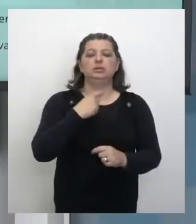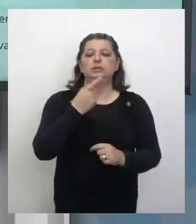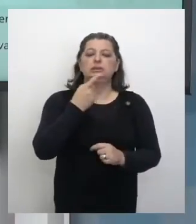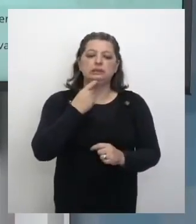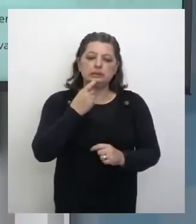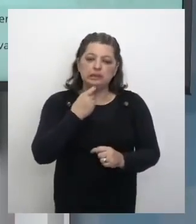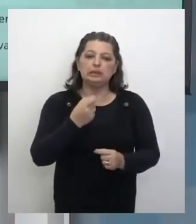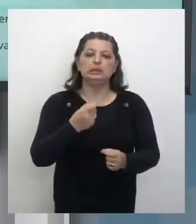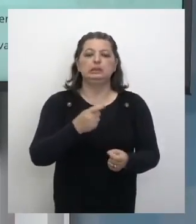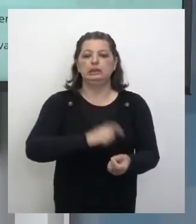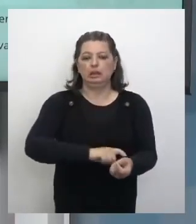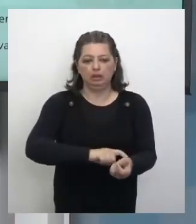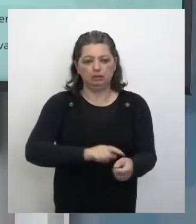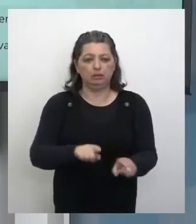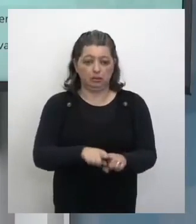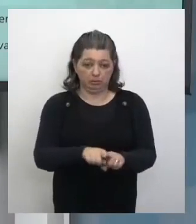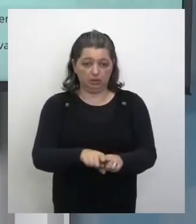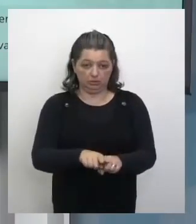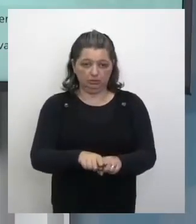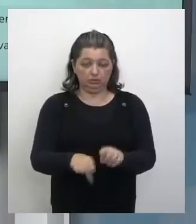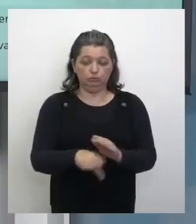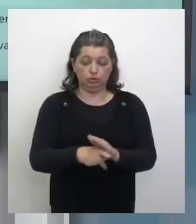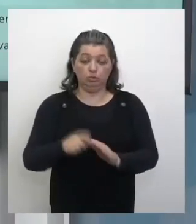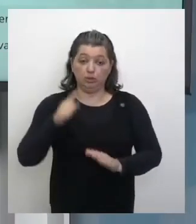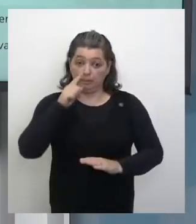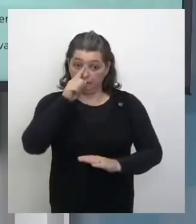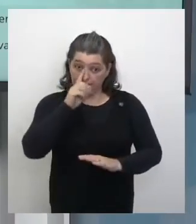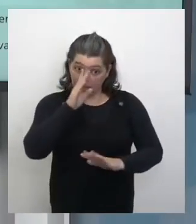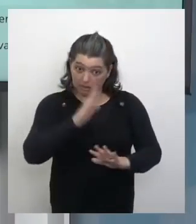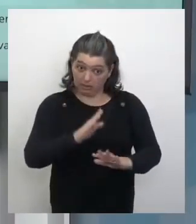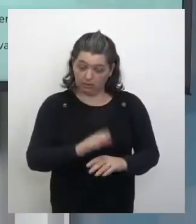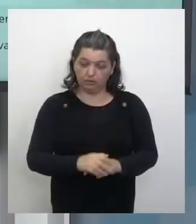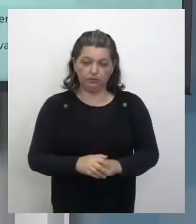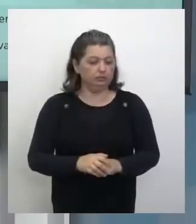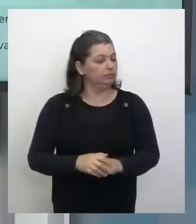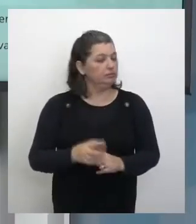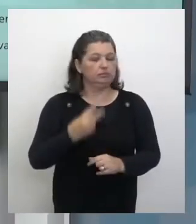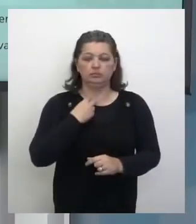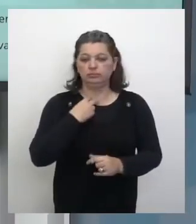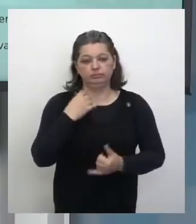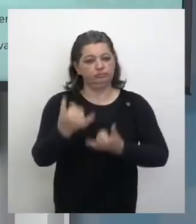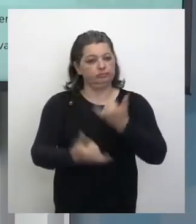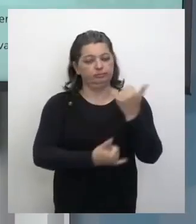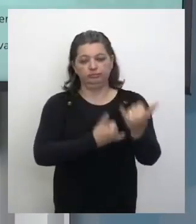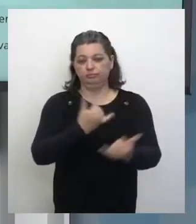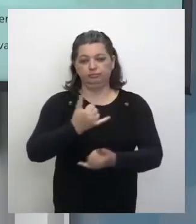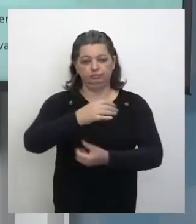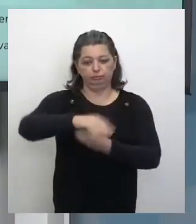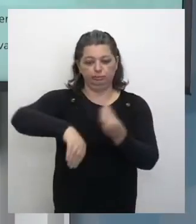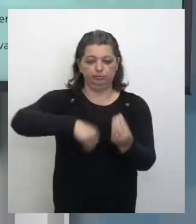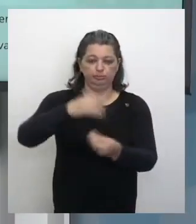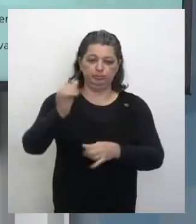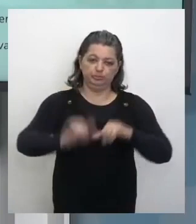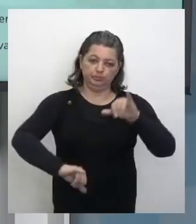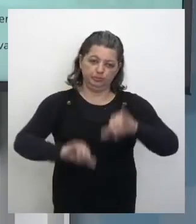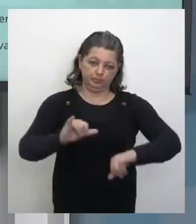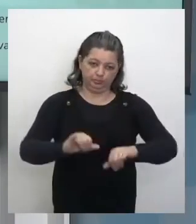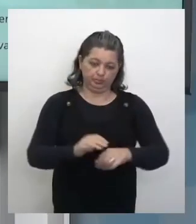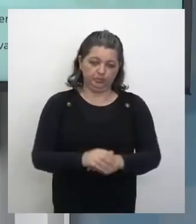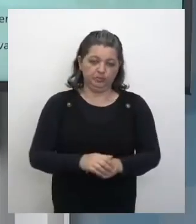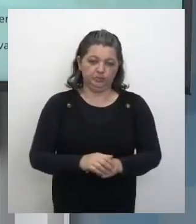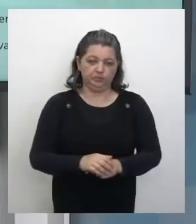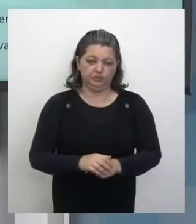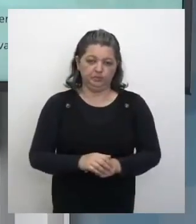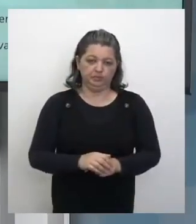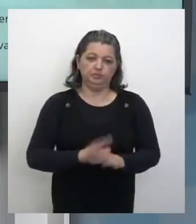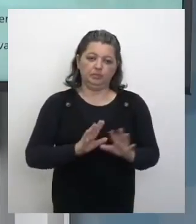sangramento. Então, são gases tóxicos, perigosos. Então, eu não posso brincar com essas substâncias. Elas são legais?